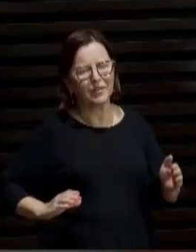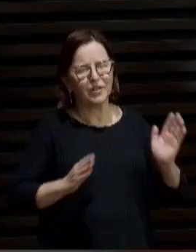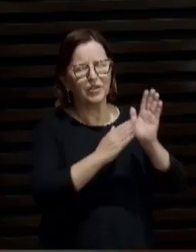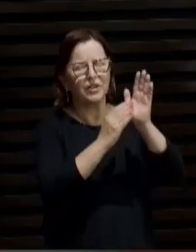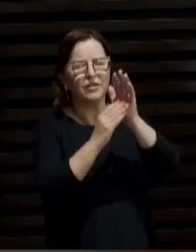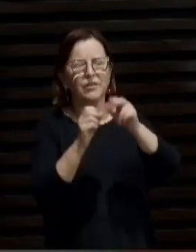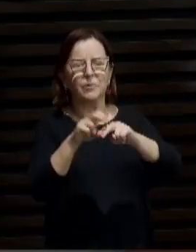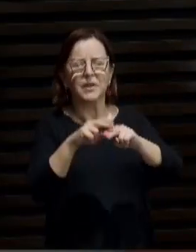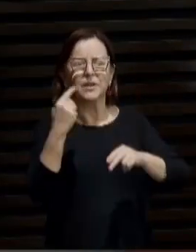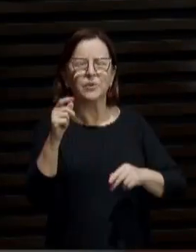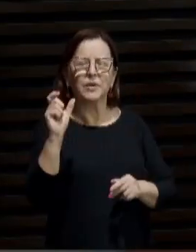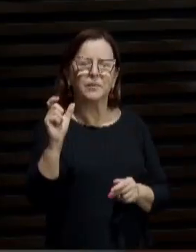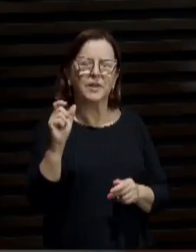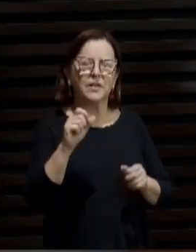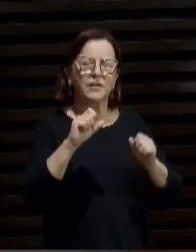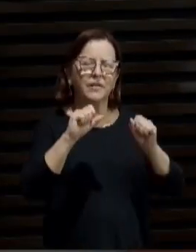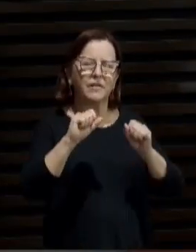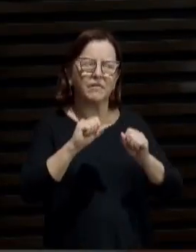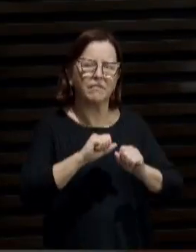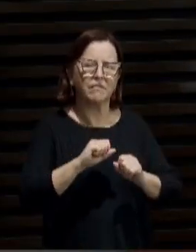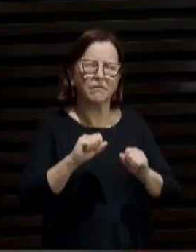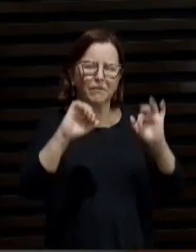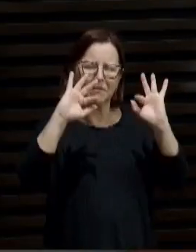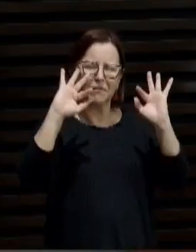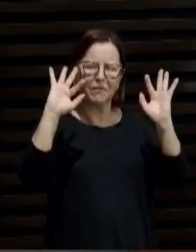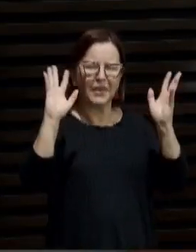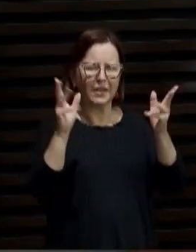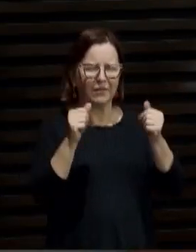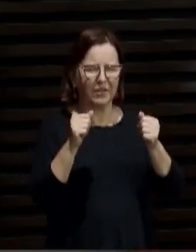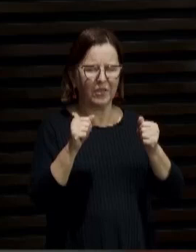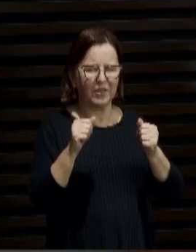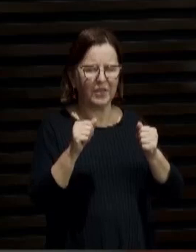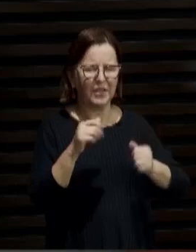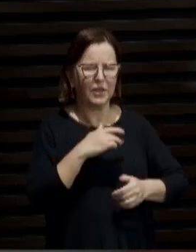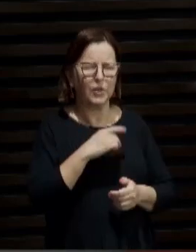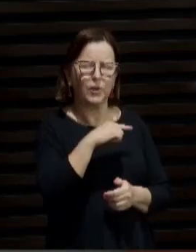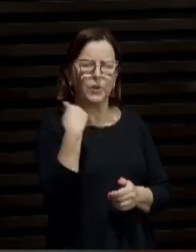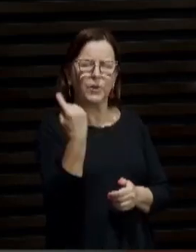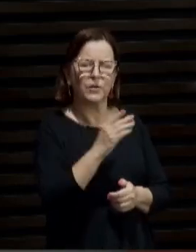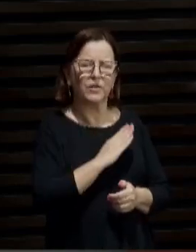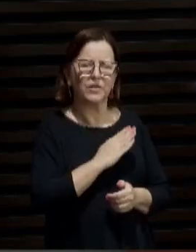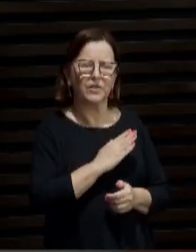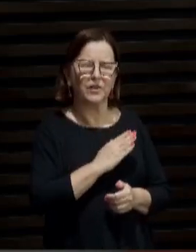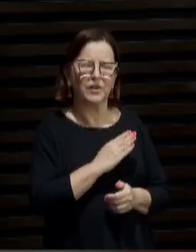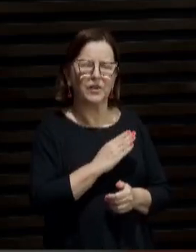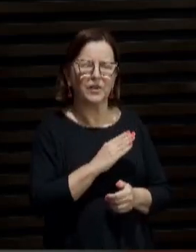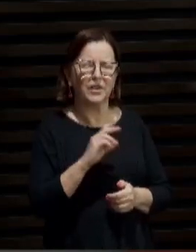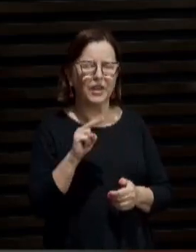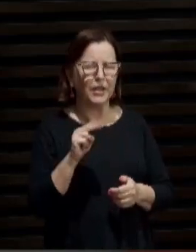é maravilhosa e ela sempre vem ao encontro dos nossos corações. E ela nunca deixa de efetuar aquilo